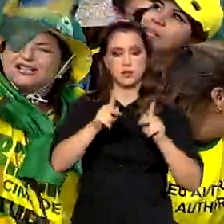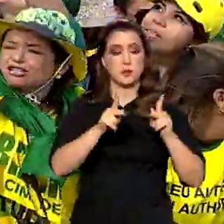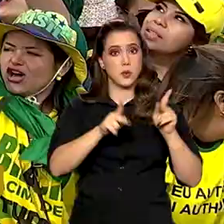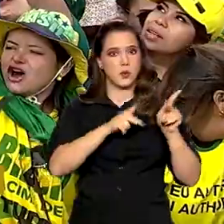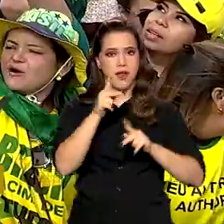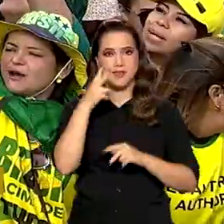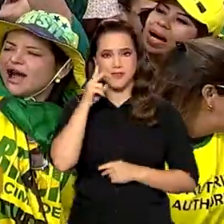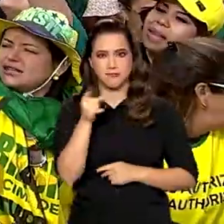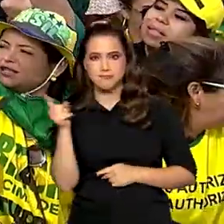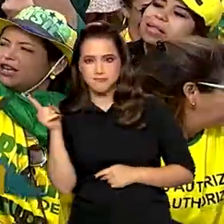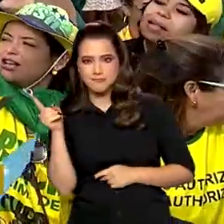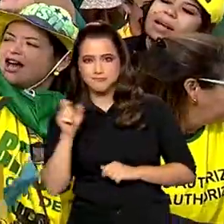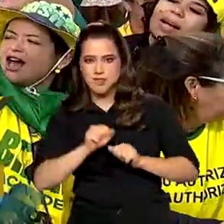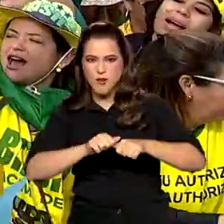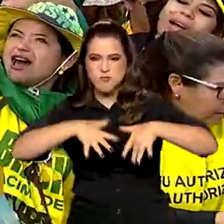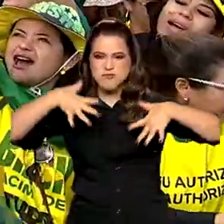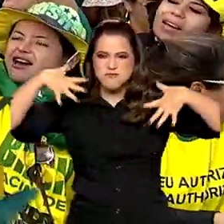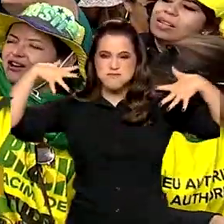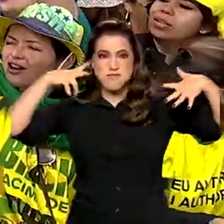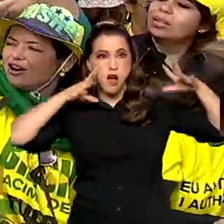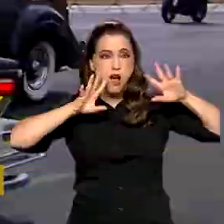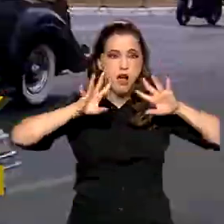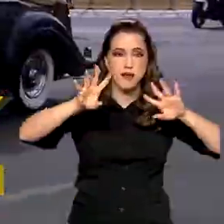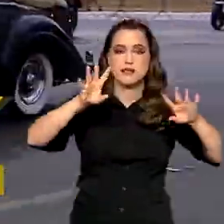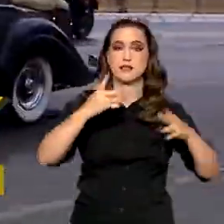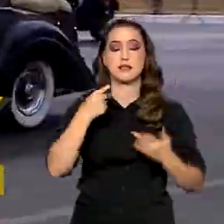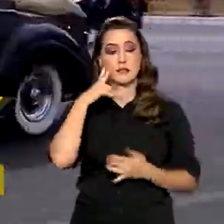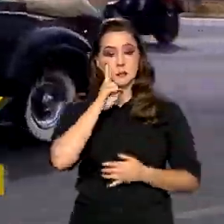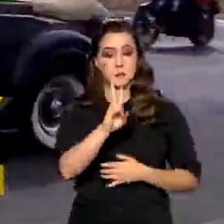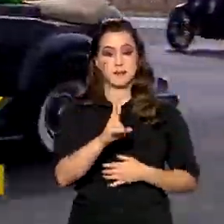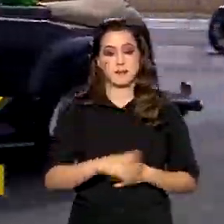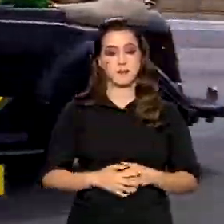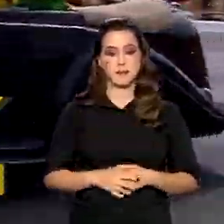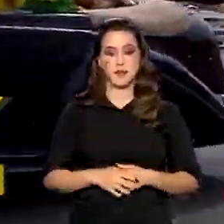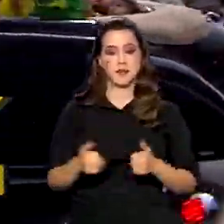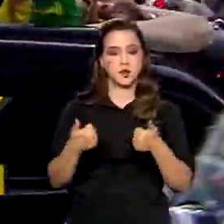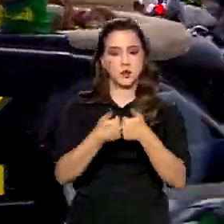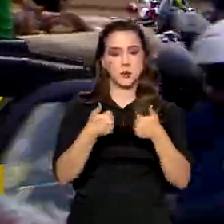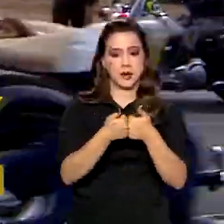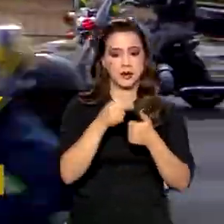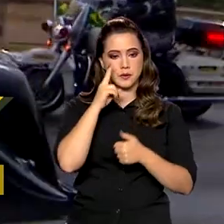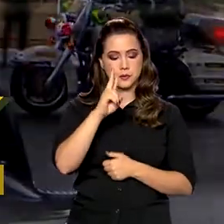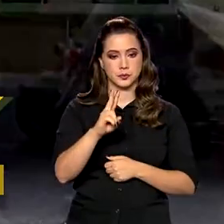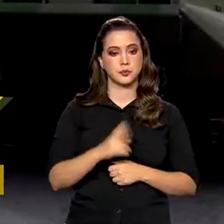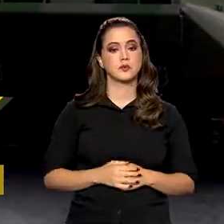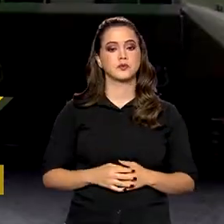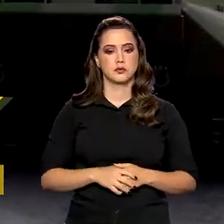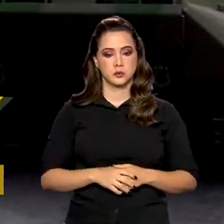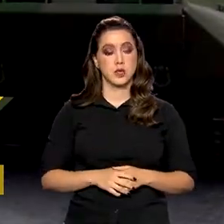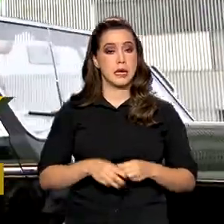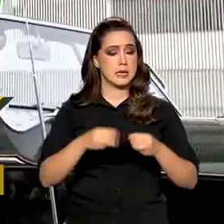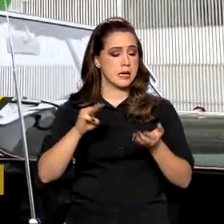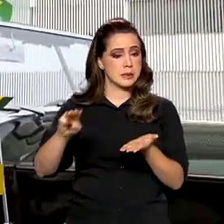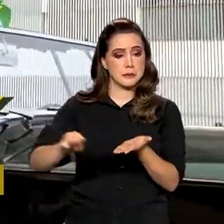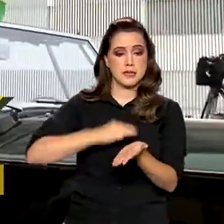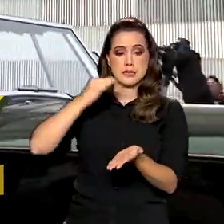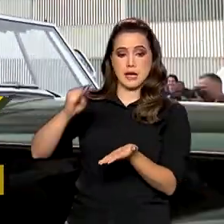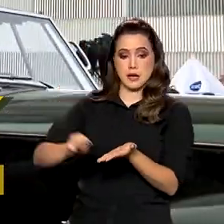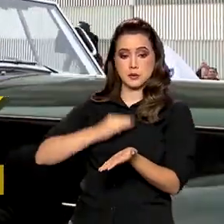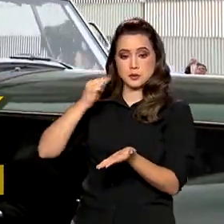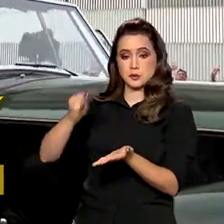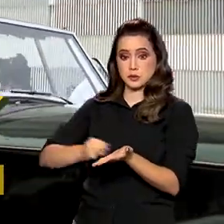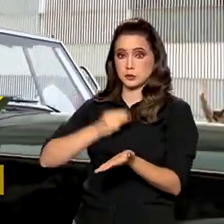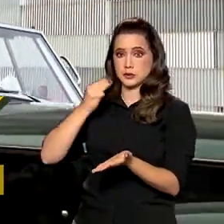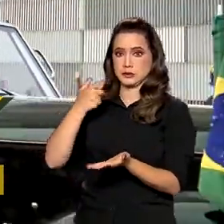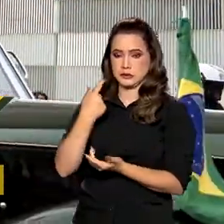que acompanha aqui de Brasília, bem de pertinho ali, o desfile. E as mensagens não param para as pessoas, chegar. Exato, o presidente acena